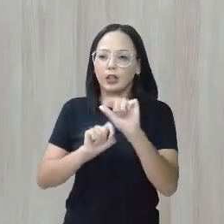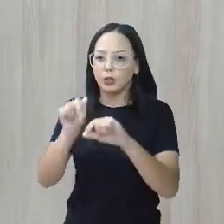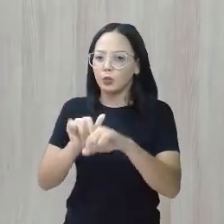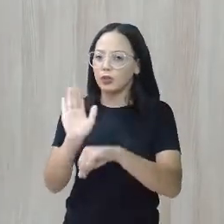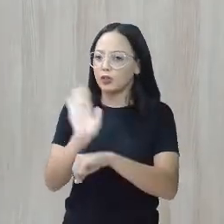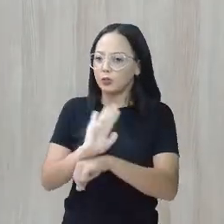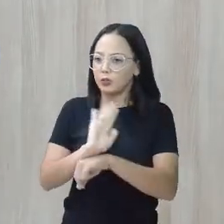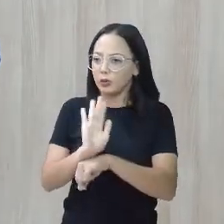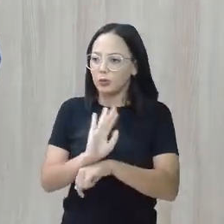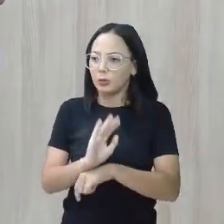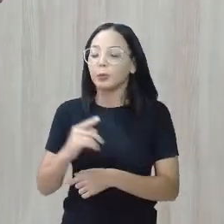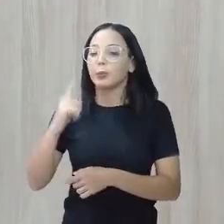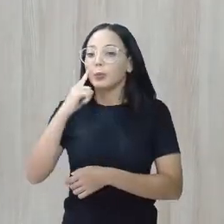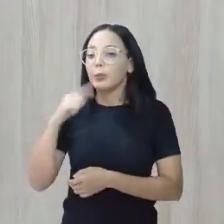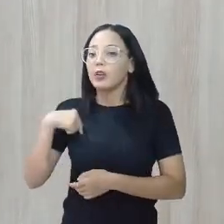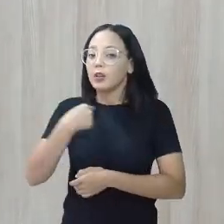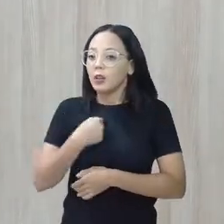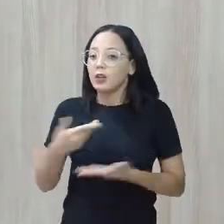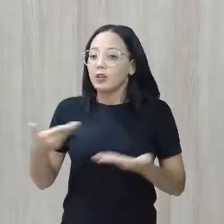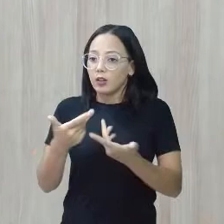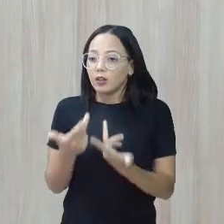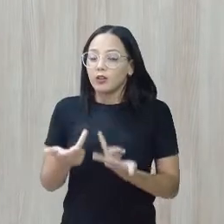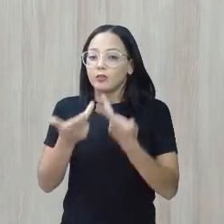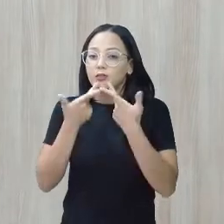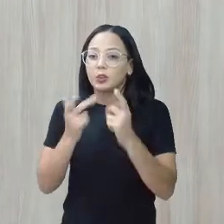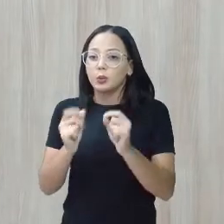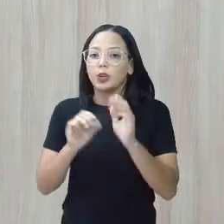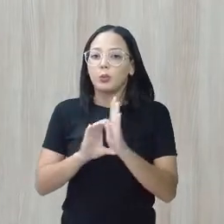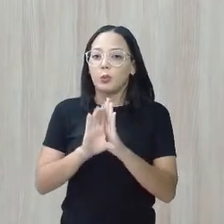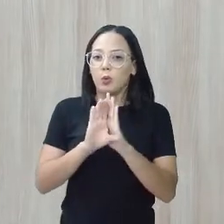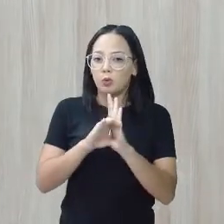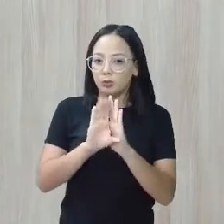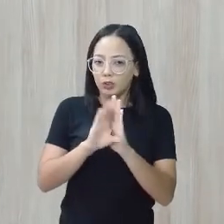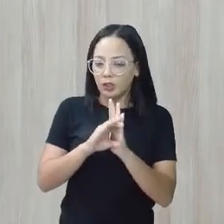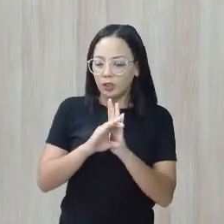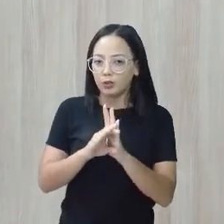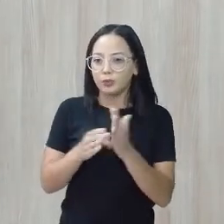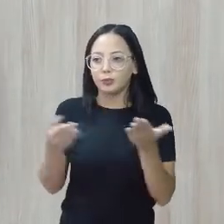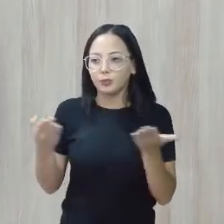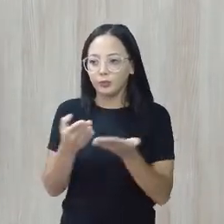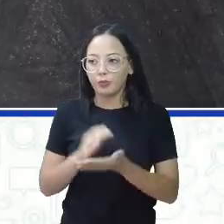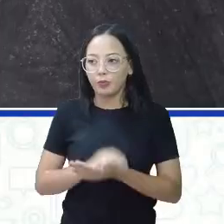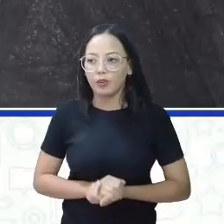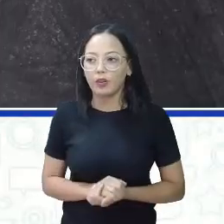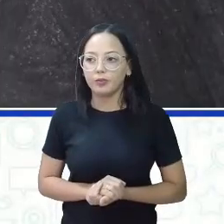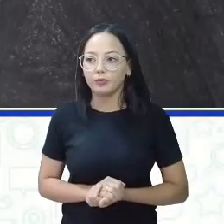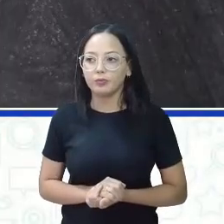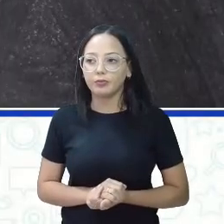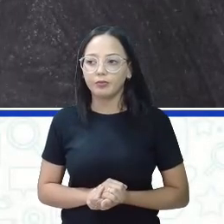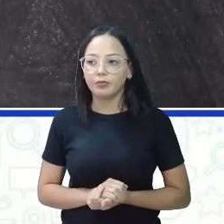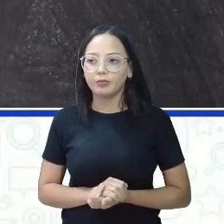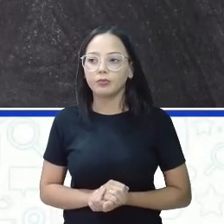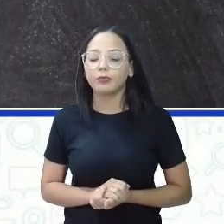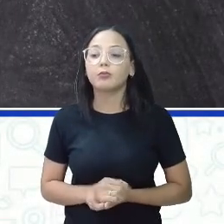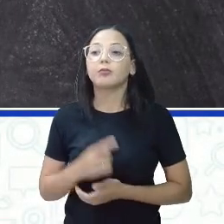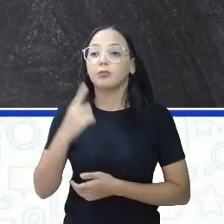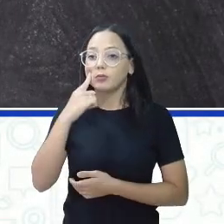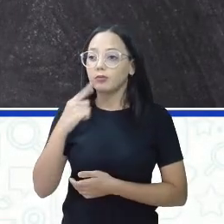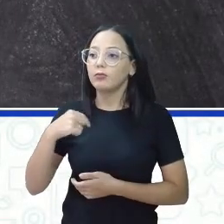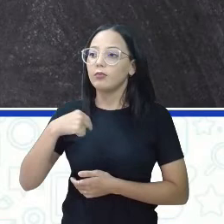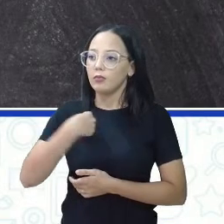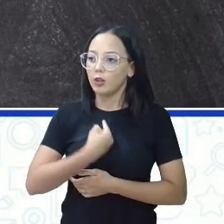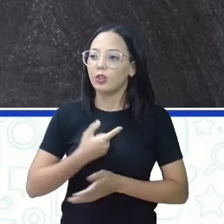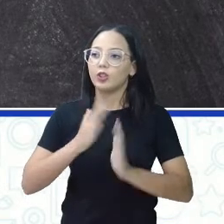certo? E aí a gente está colocando aqui justamente essa definição, né? Billy, tu deixa grandão aí para mim, por favor. Ó, gente, como eu tinha